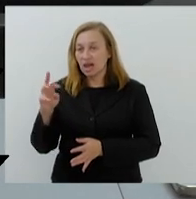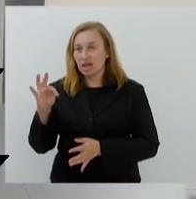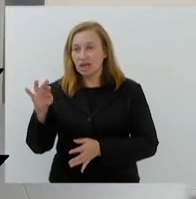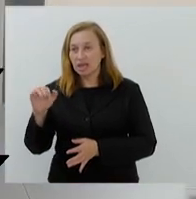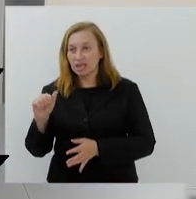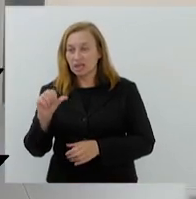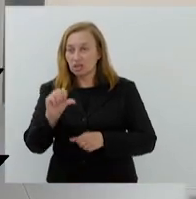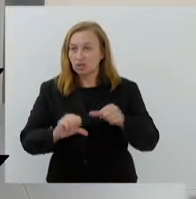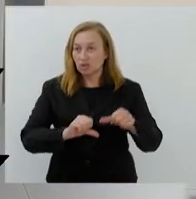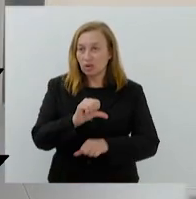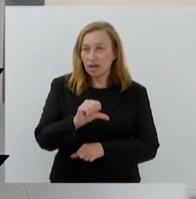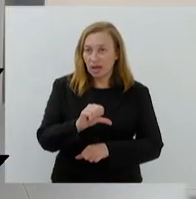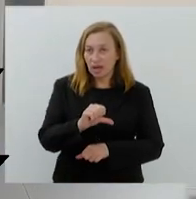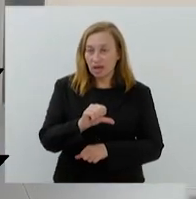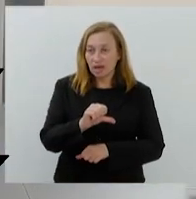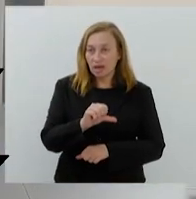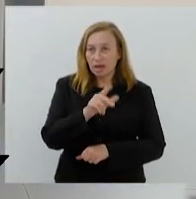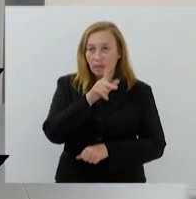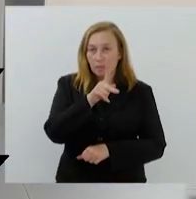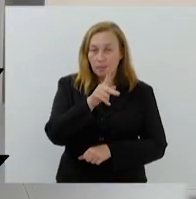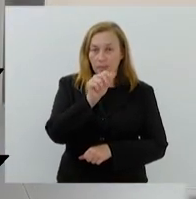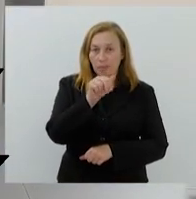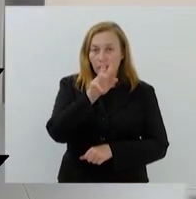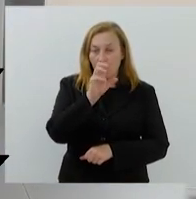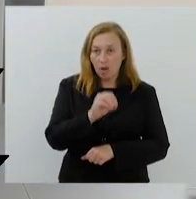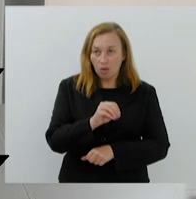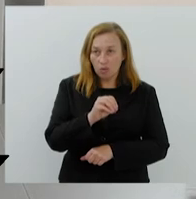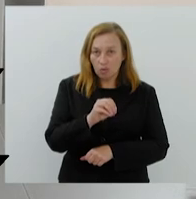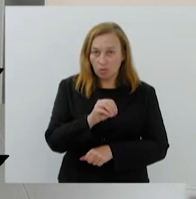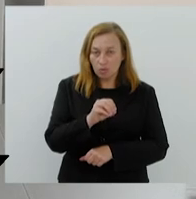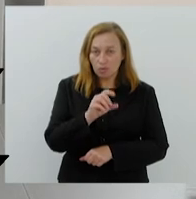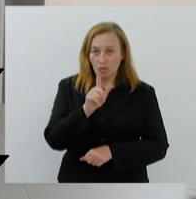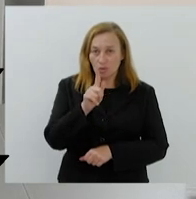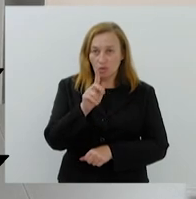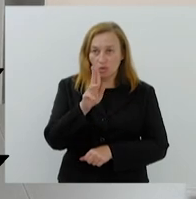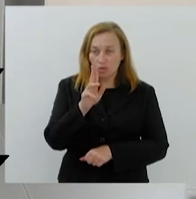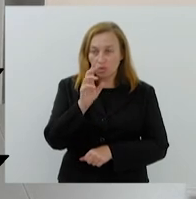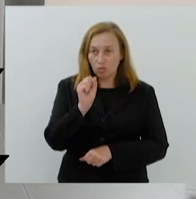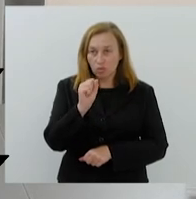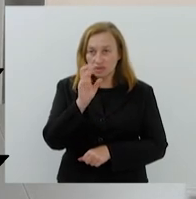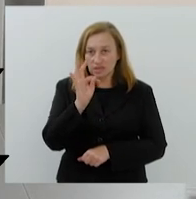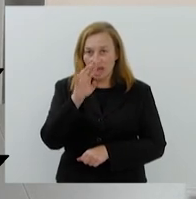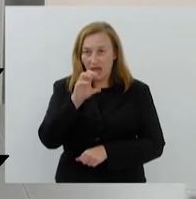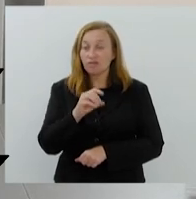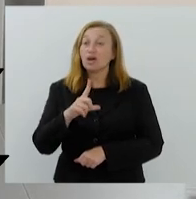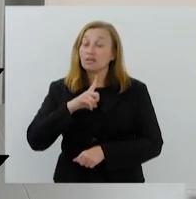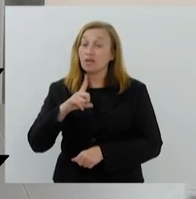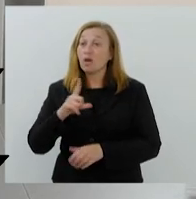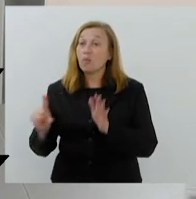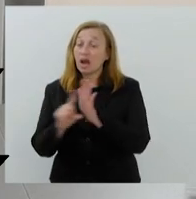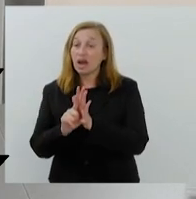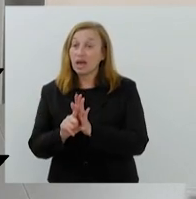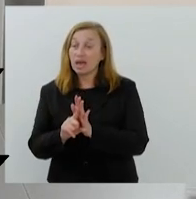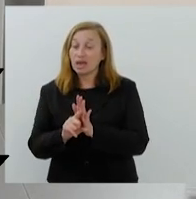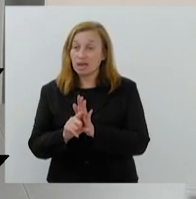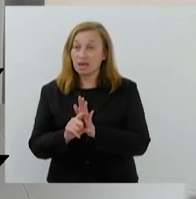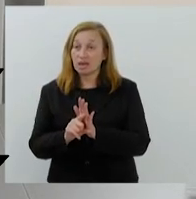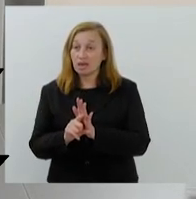Oi. Discussão, deputado Vinícius Cozzolino. Existe a lei 6.036, de 2011, que consolida as